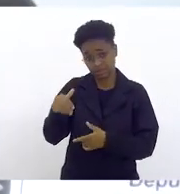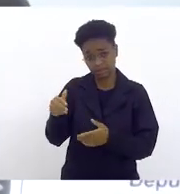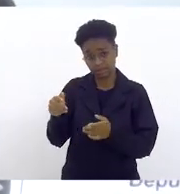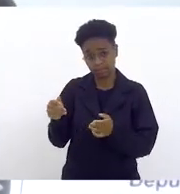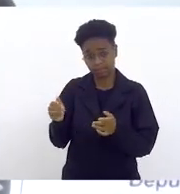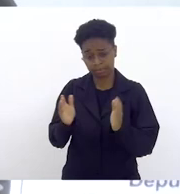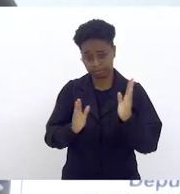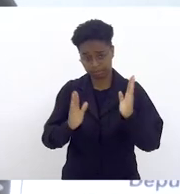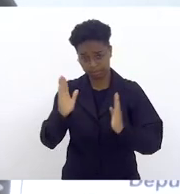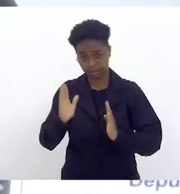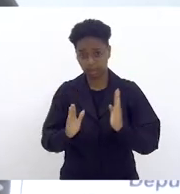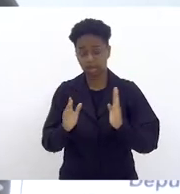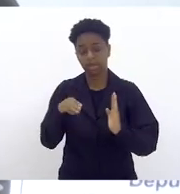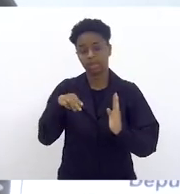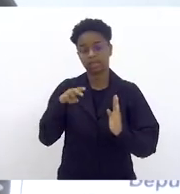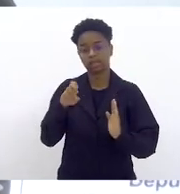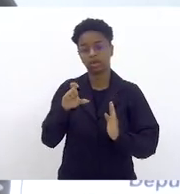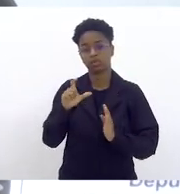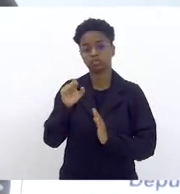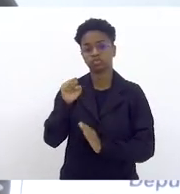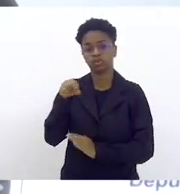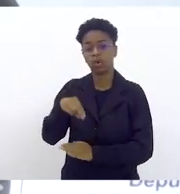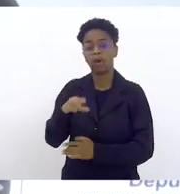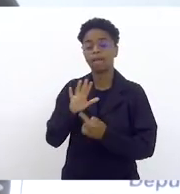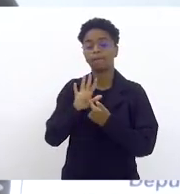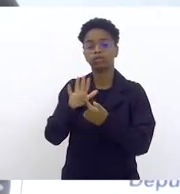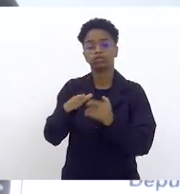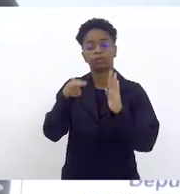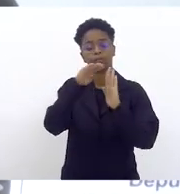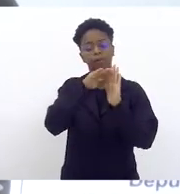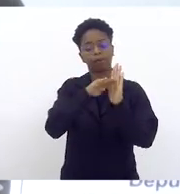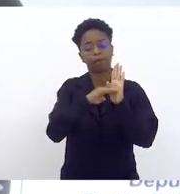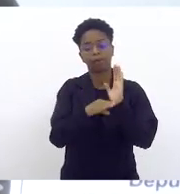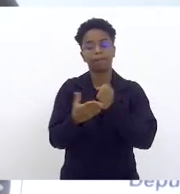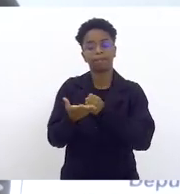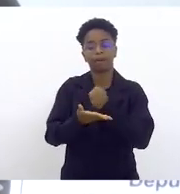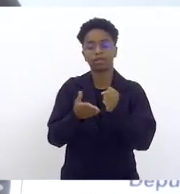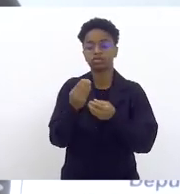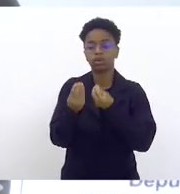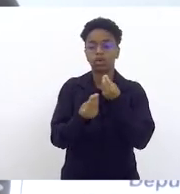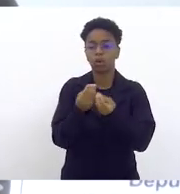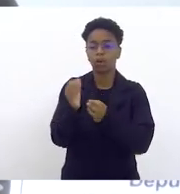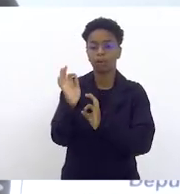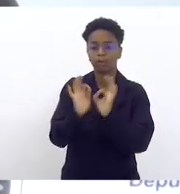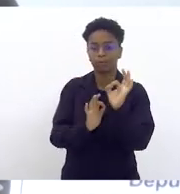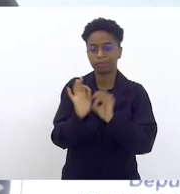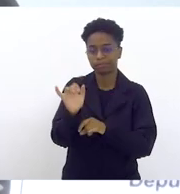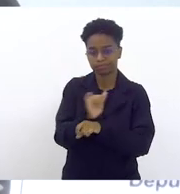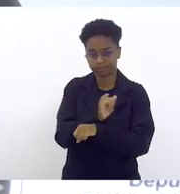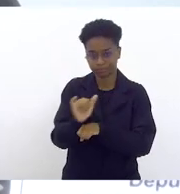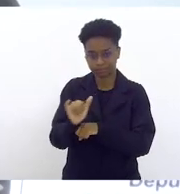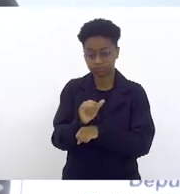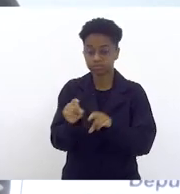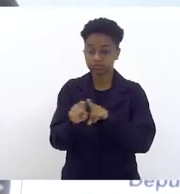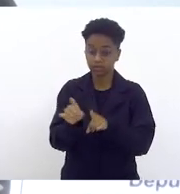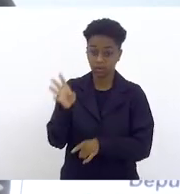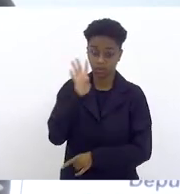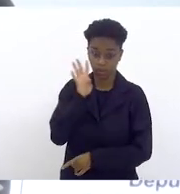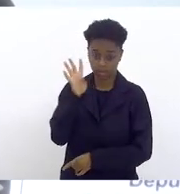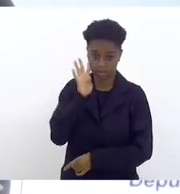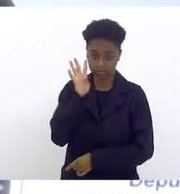planejamento as premissas básicas do plano estratégico e quarta-feira